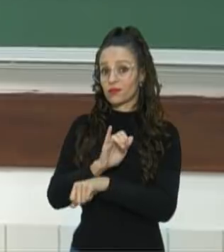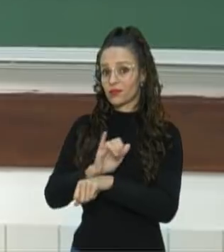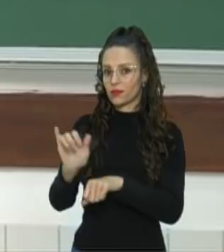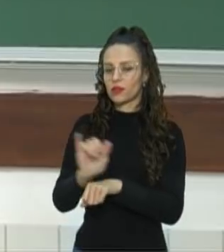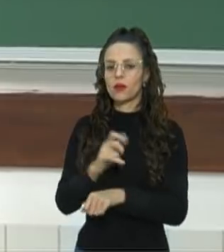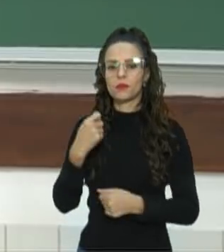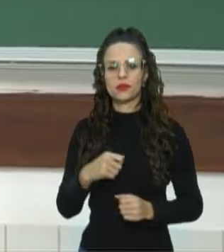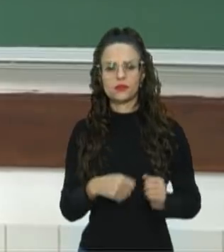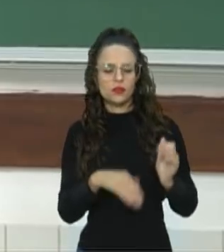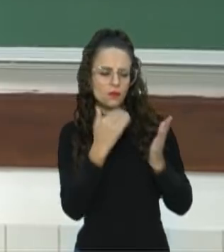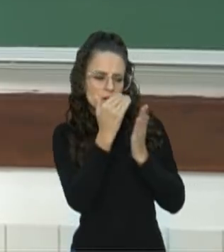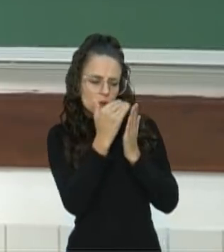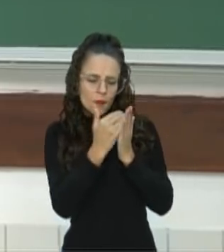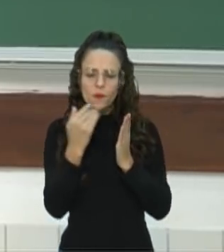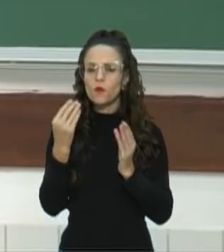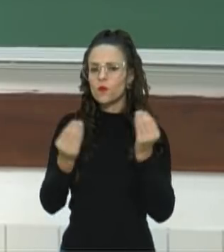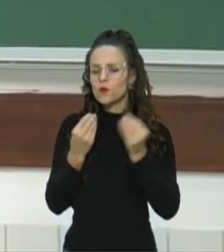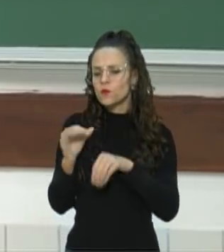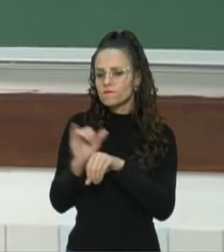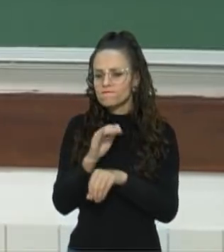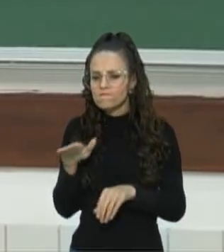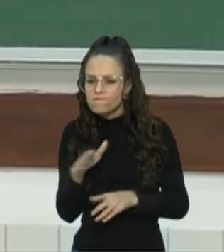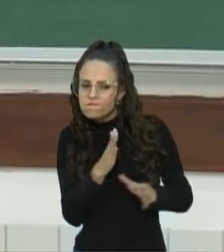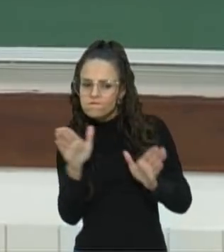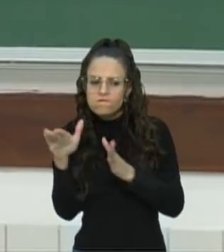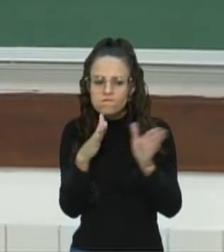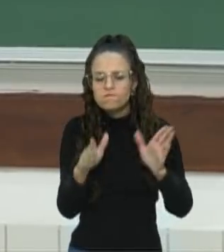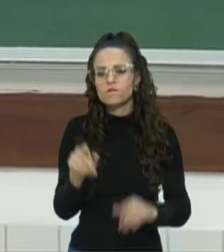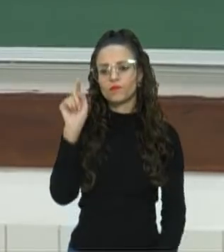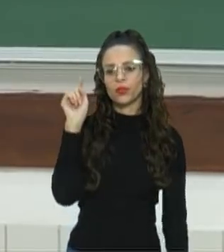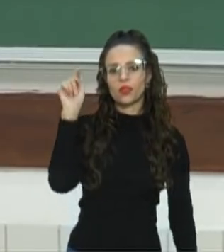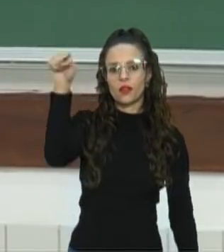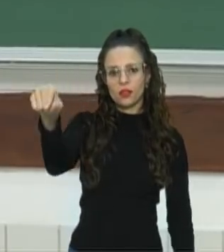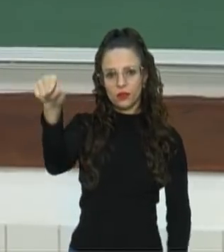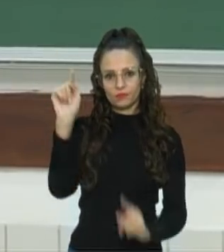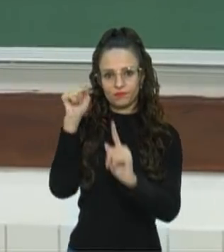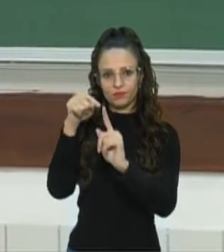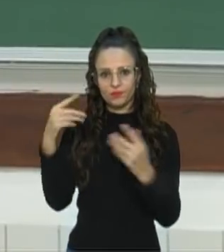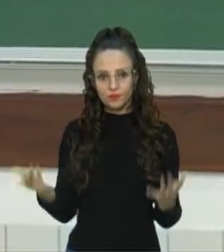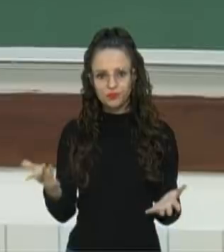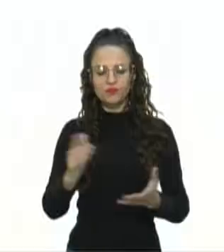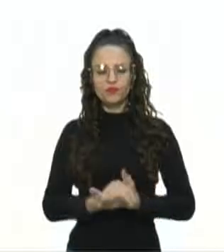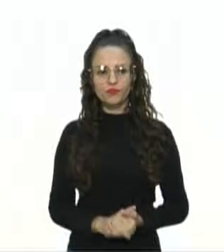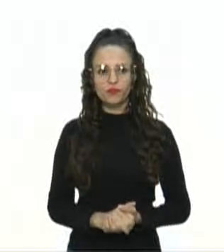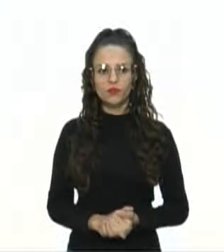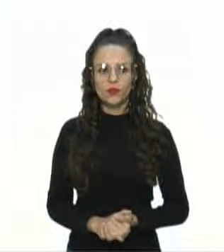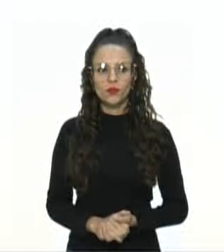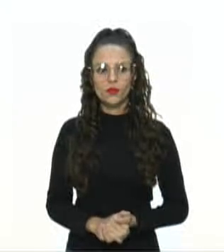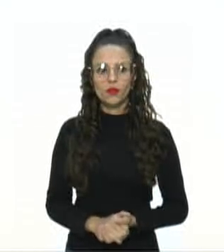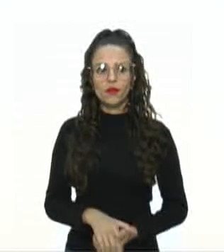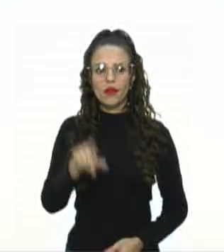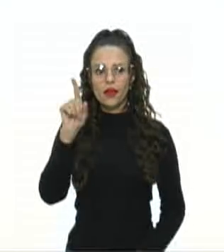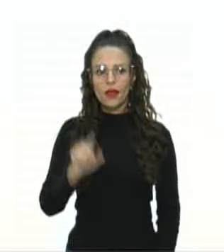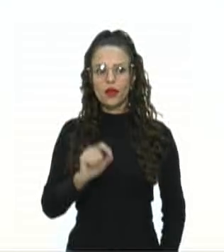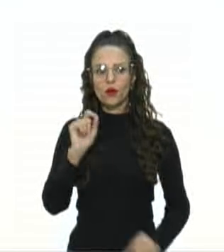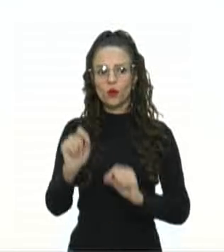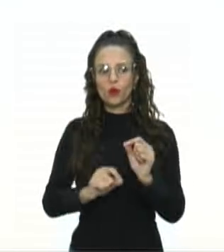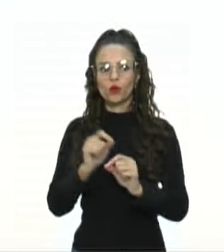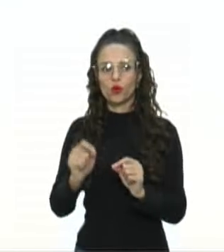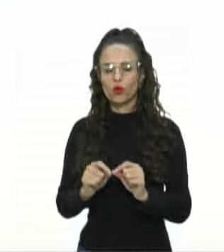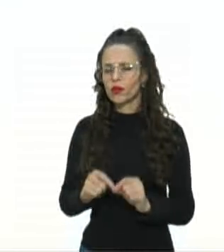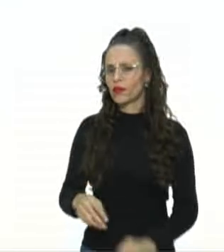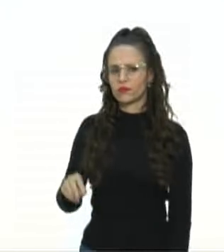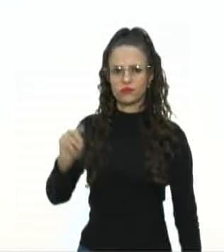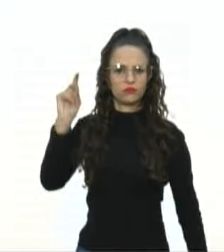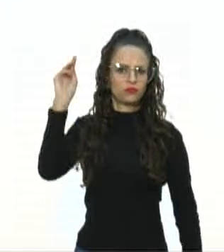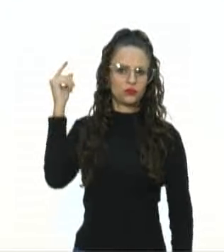tem que elaborar a melhor estratégia para chegar naquele determinado ponto. Então, a orientação como atividade acompanha o homem desde